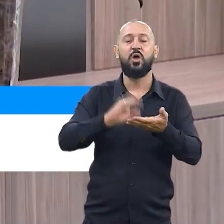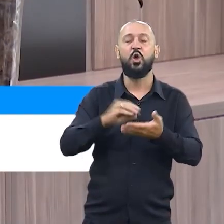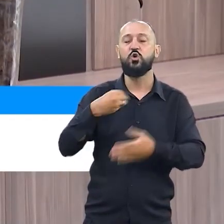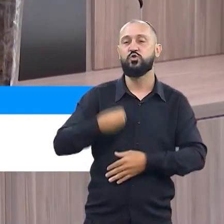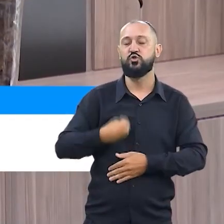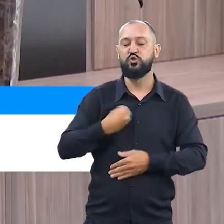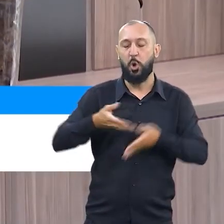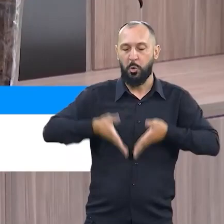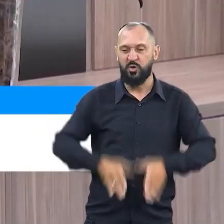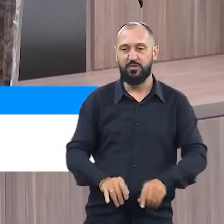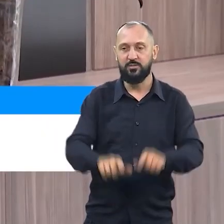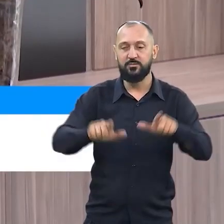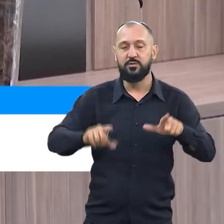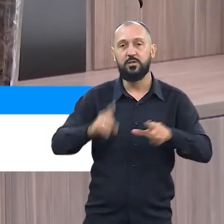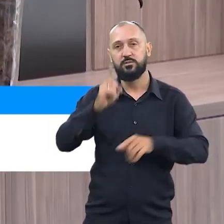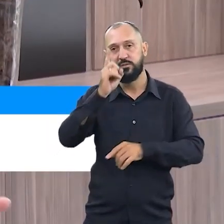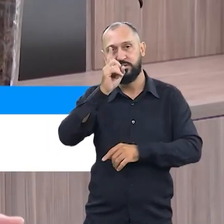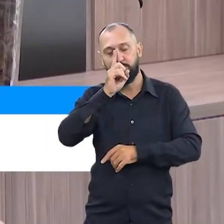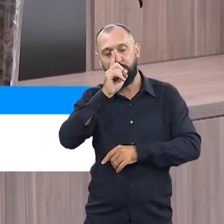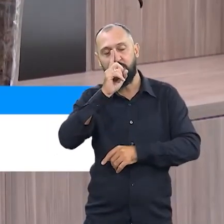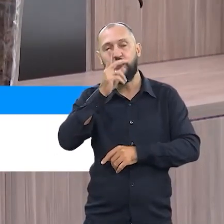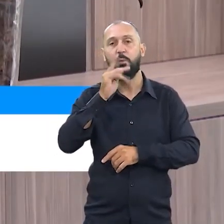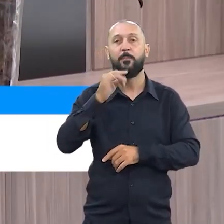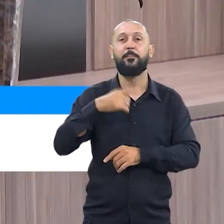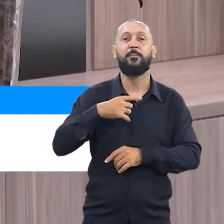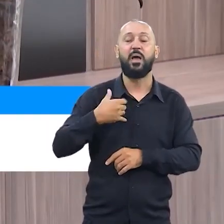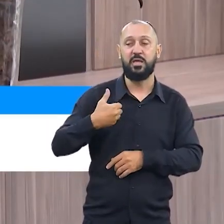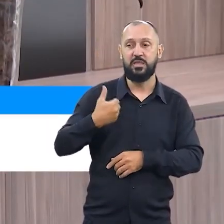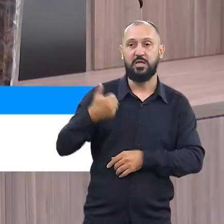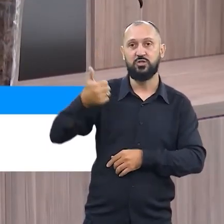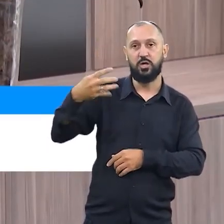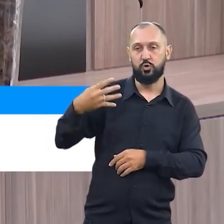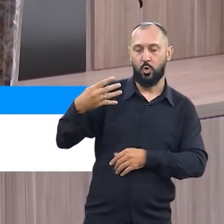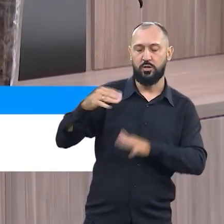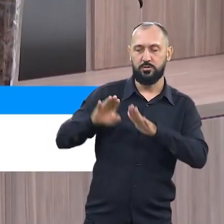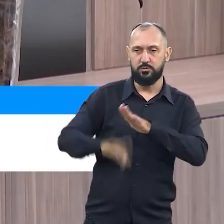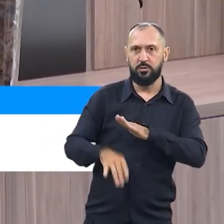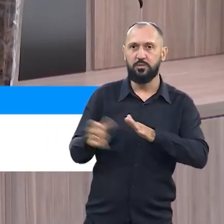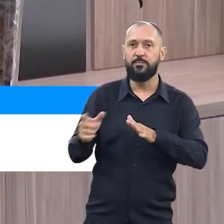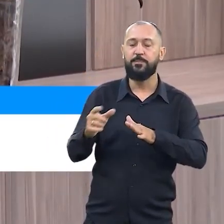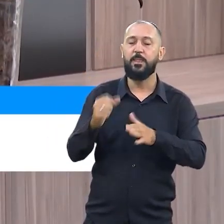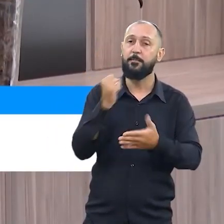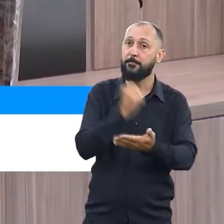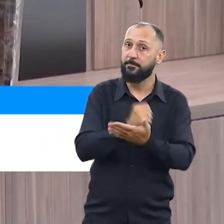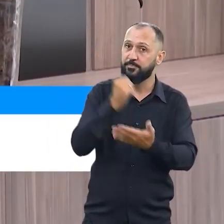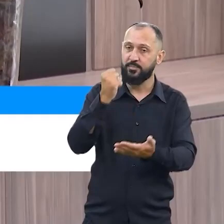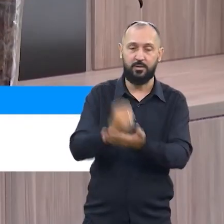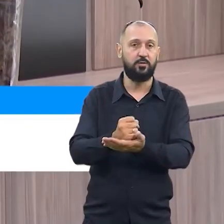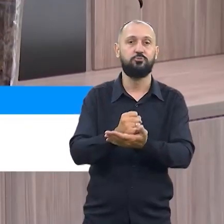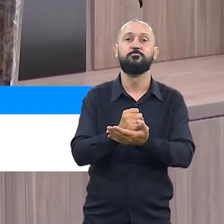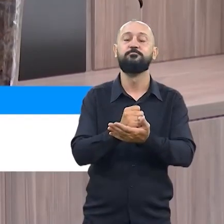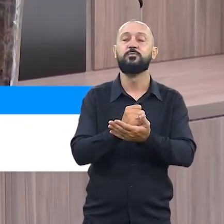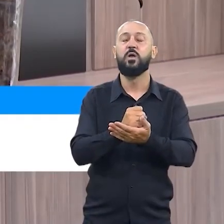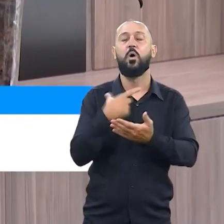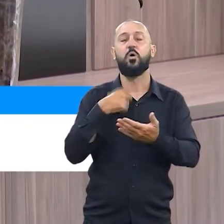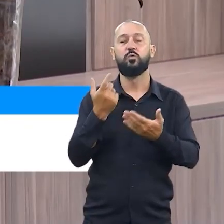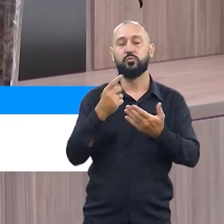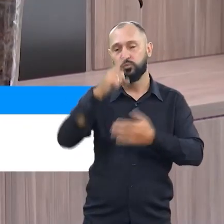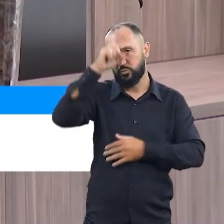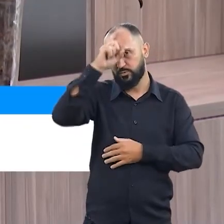de nascimento nos casos de mães ou pais menores de 14 anos, pelos cartórios de registro